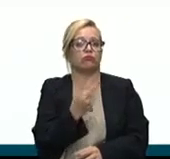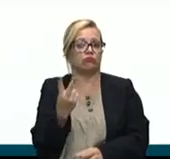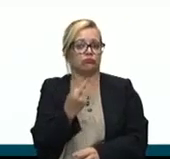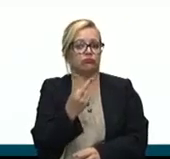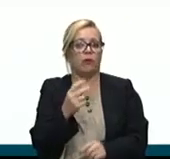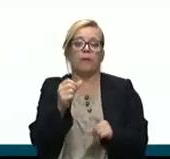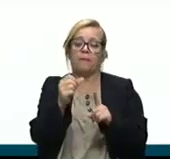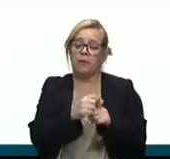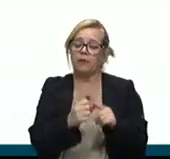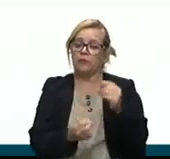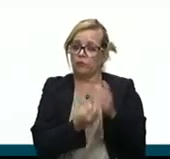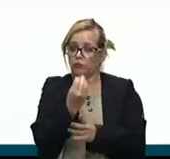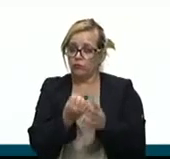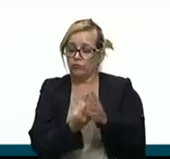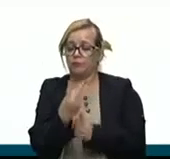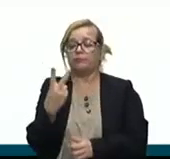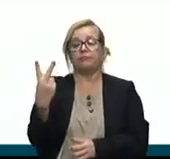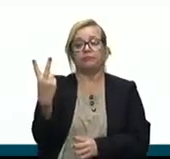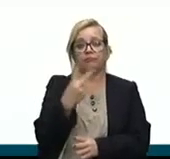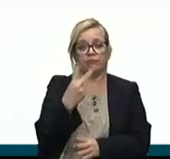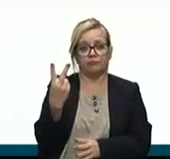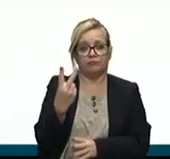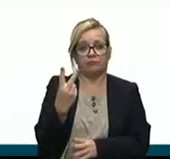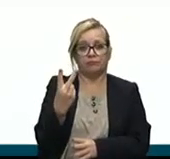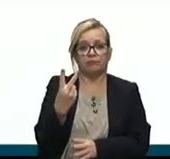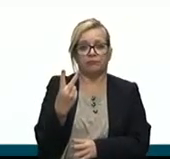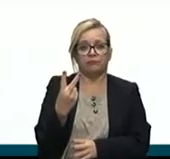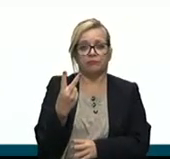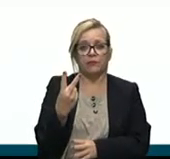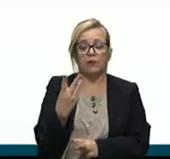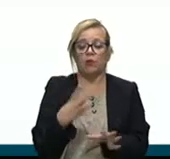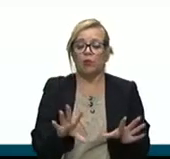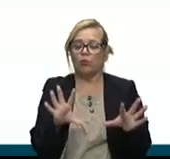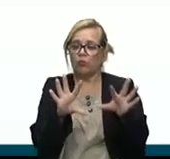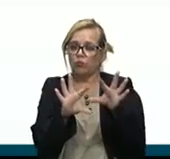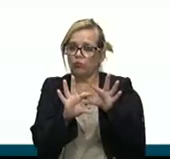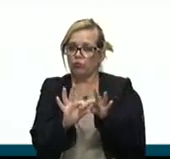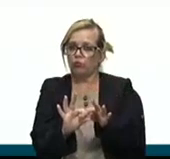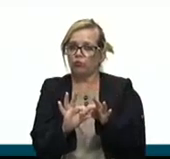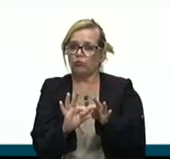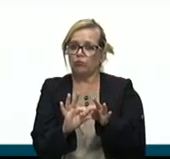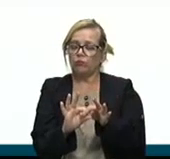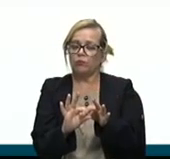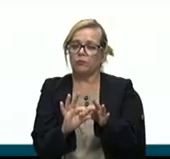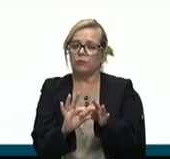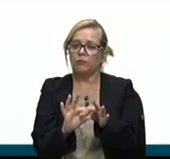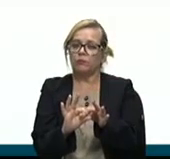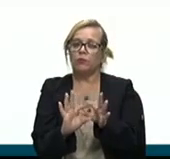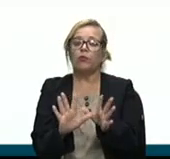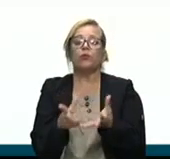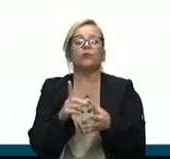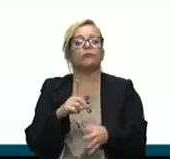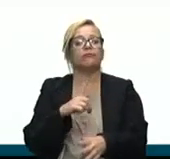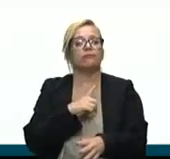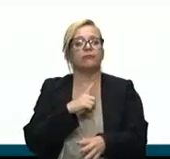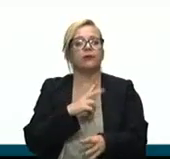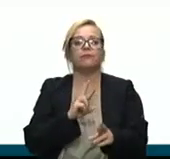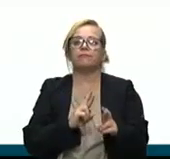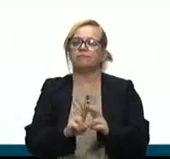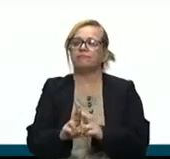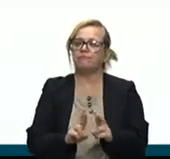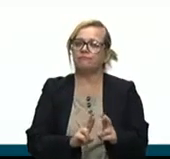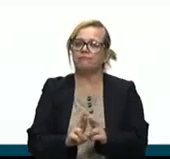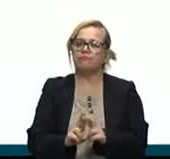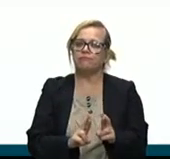variáveis? Mês e produção. Então, disse que duas variáveis estão correlacionadas quando existe uma